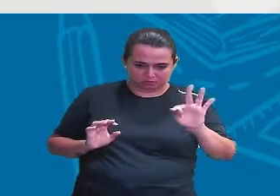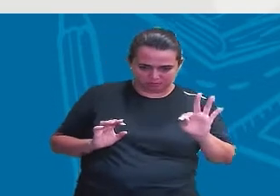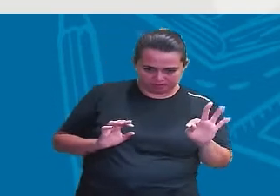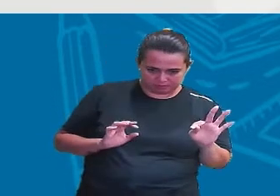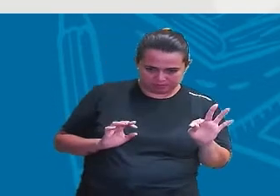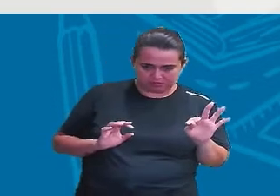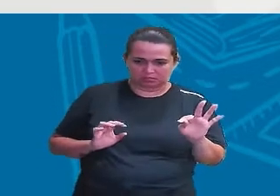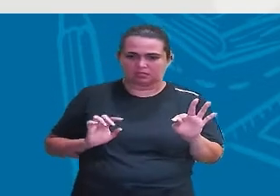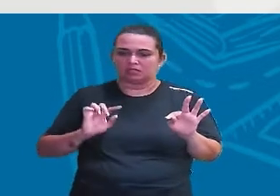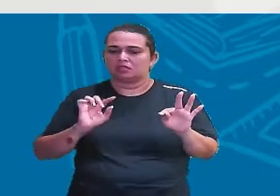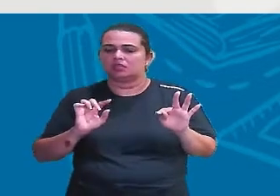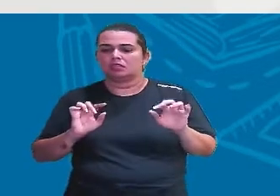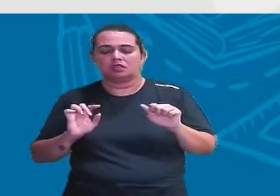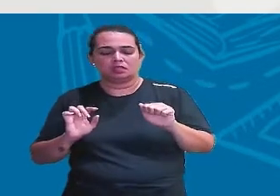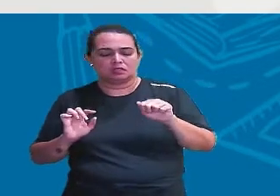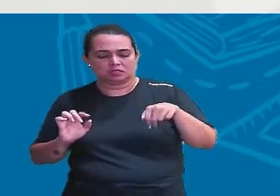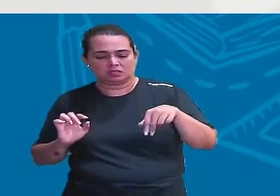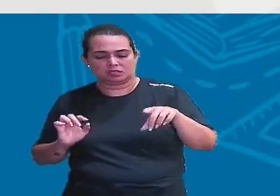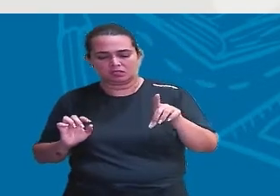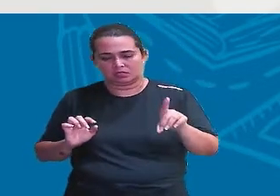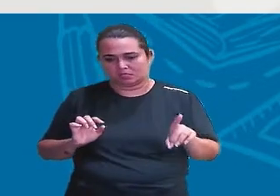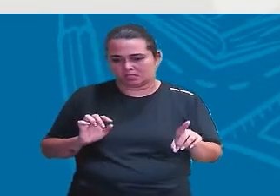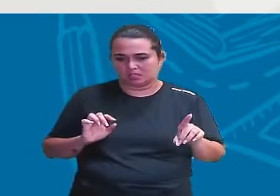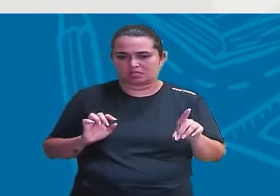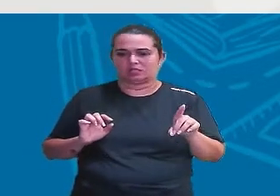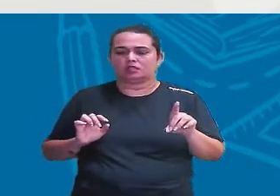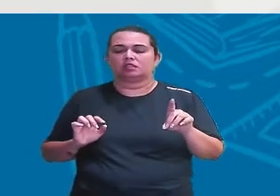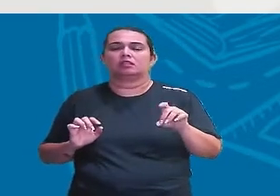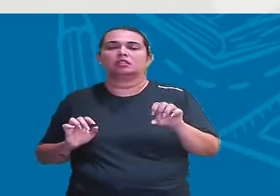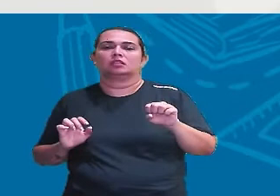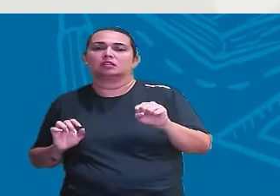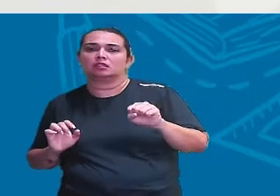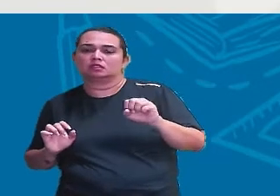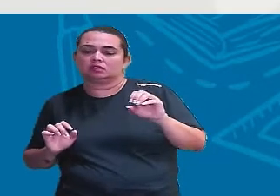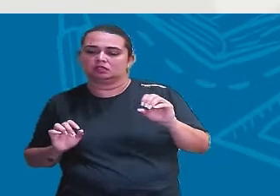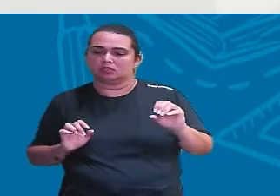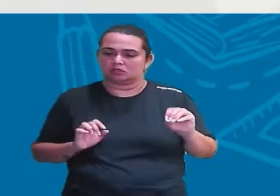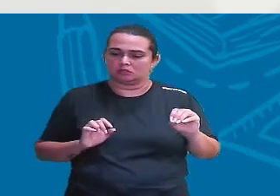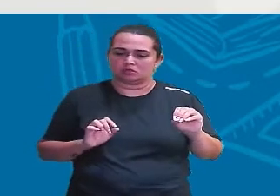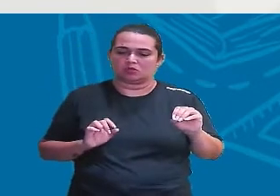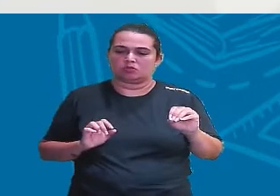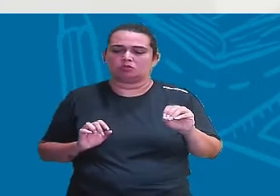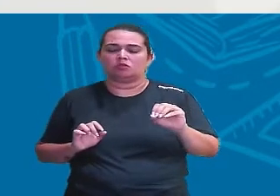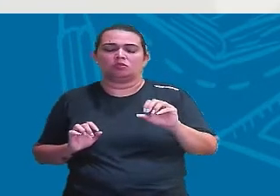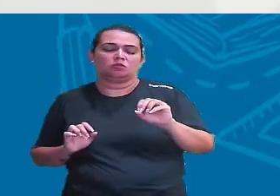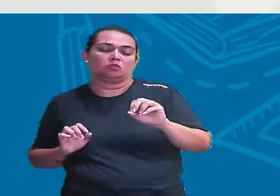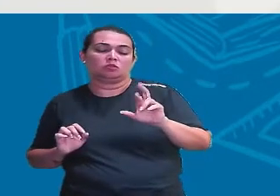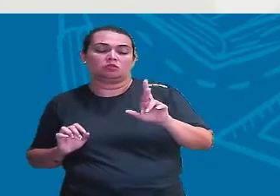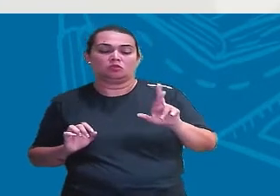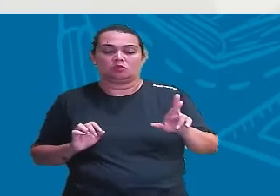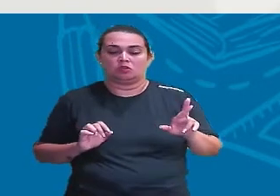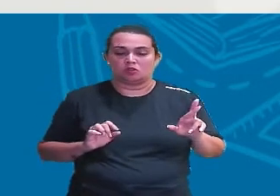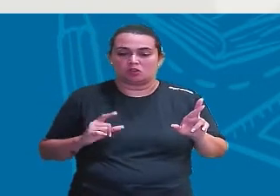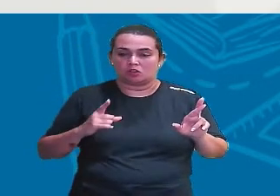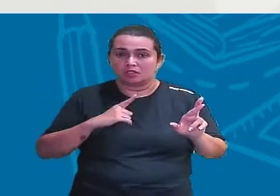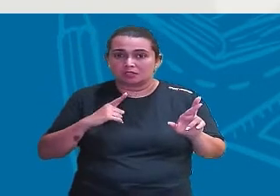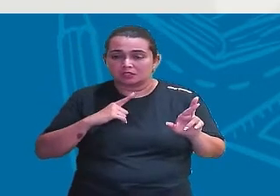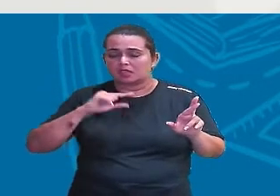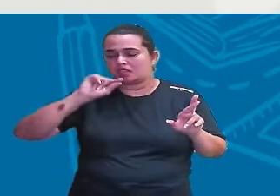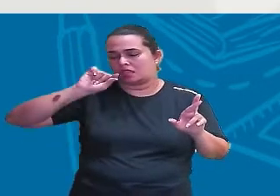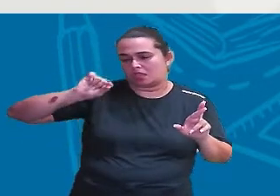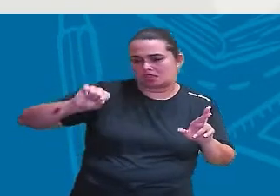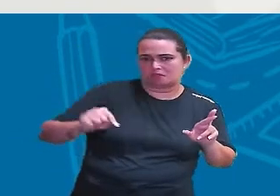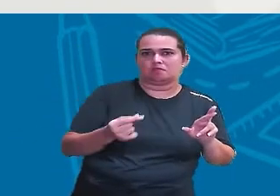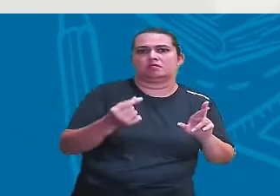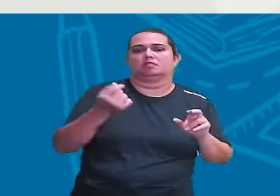mas, e and, so, and quer dizer e, so, assim, e também